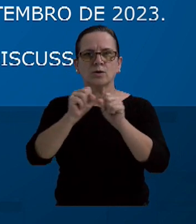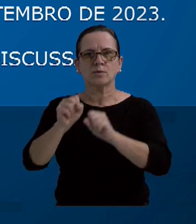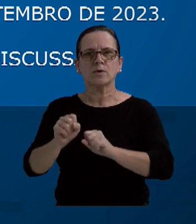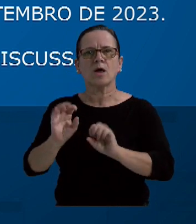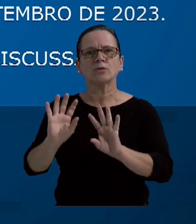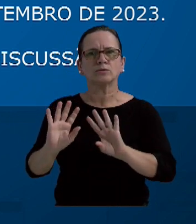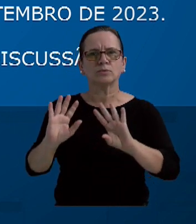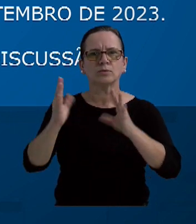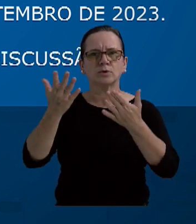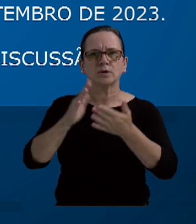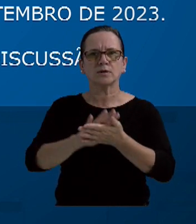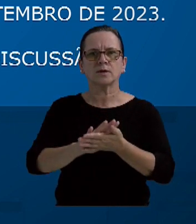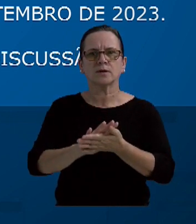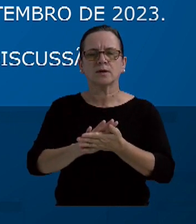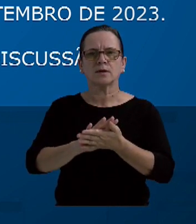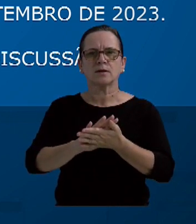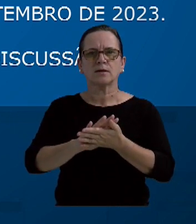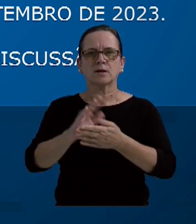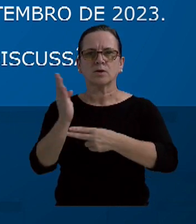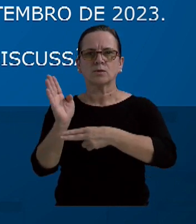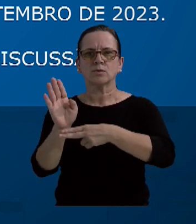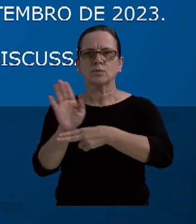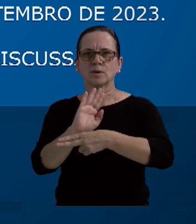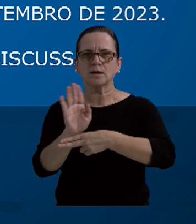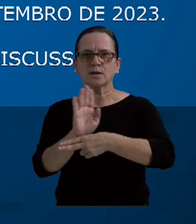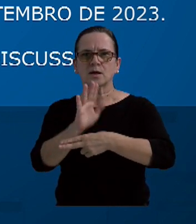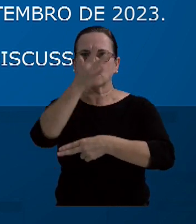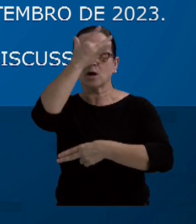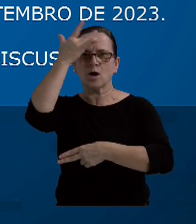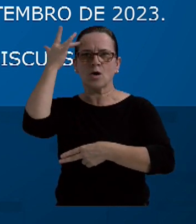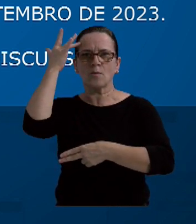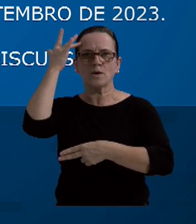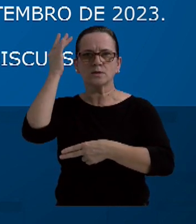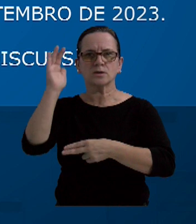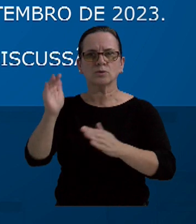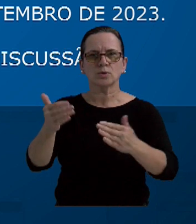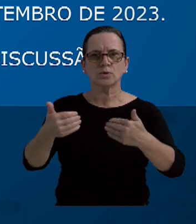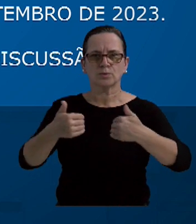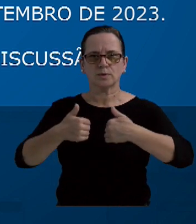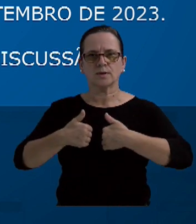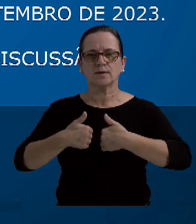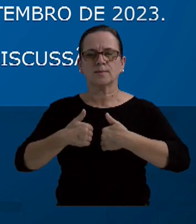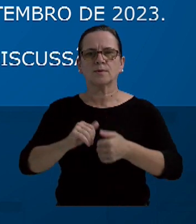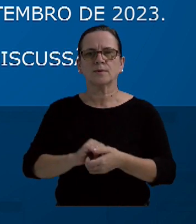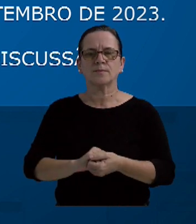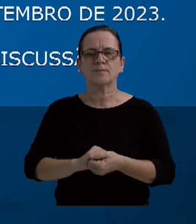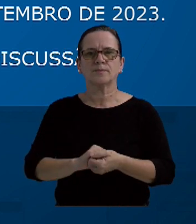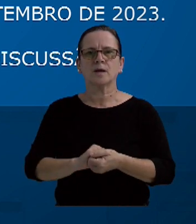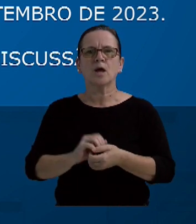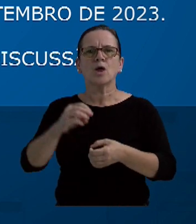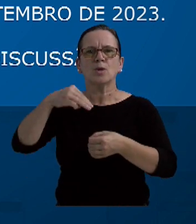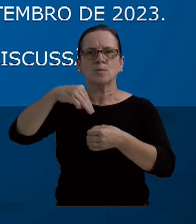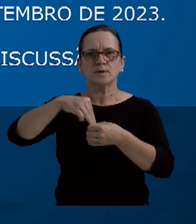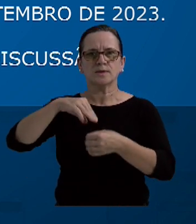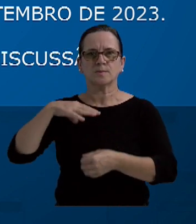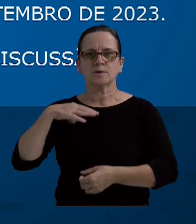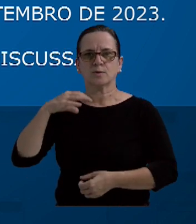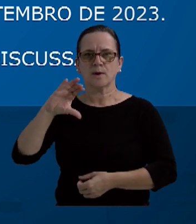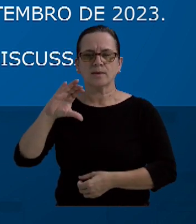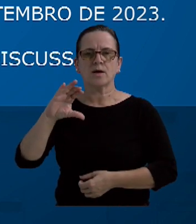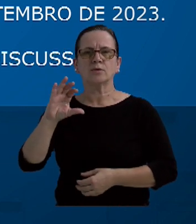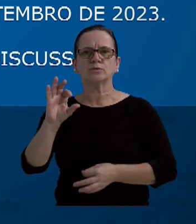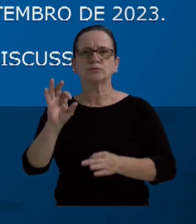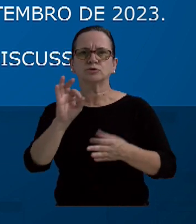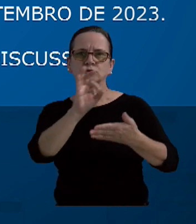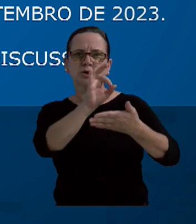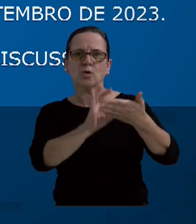realização de sessão de cinema adaptada a Pessoas com Transtorno de espectro autista no município de Cubatão de acordo